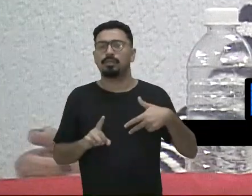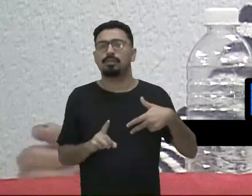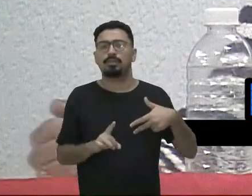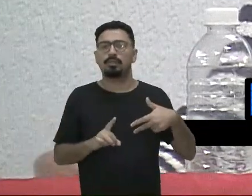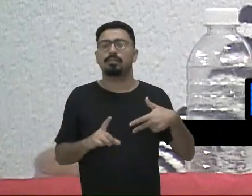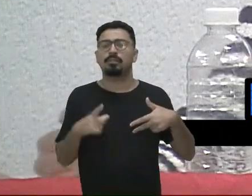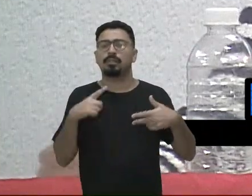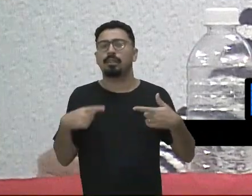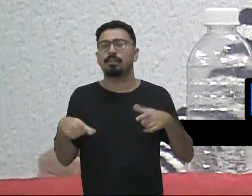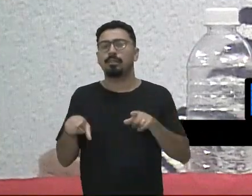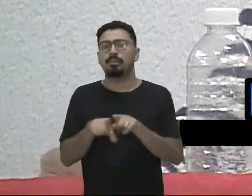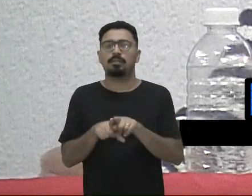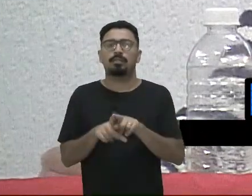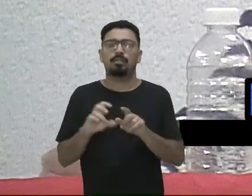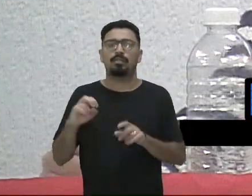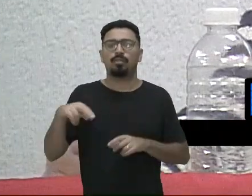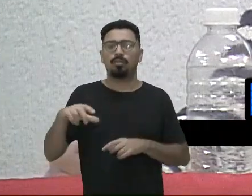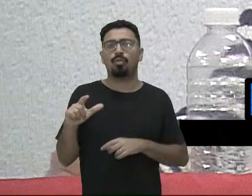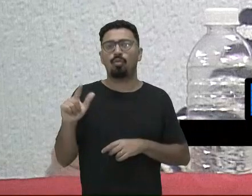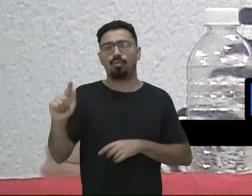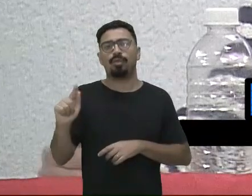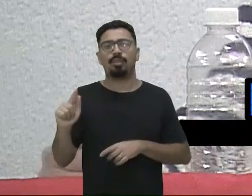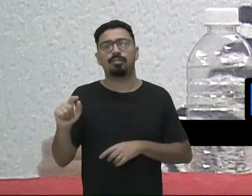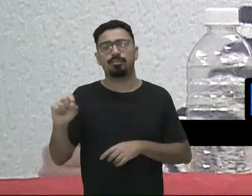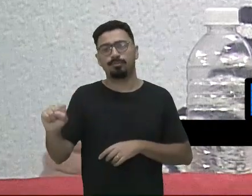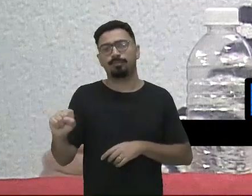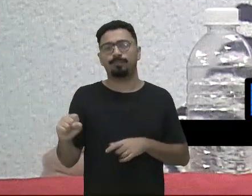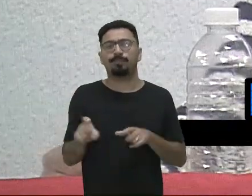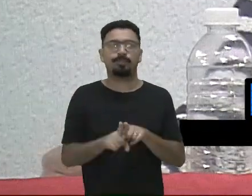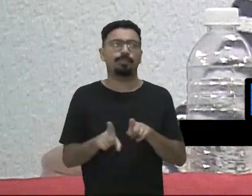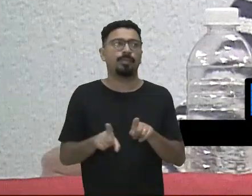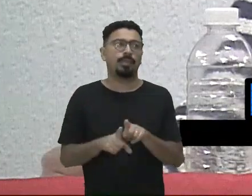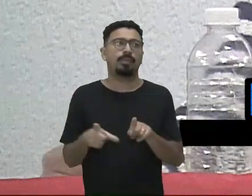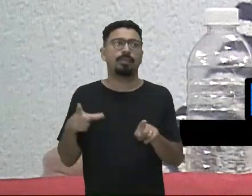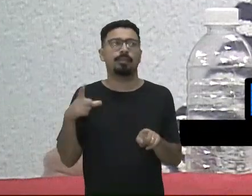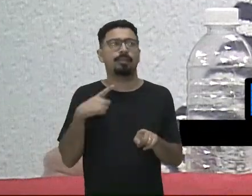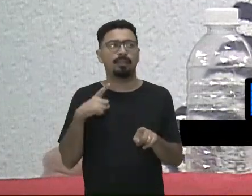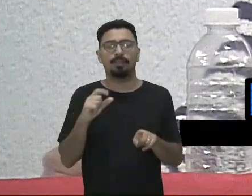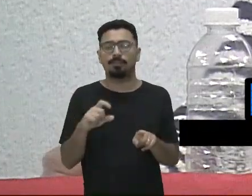em parceria com organizações da sociedade civil. Também temos